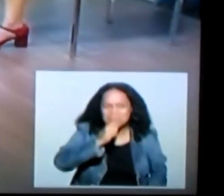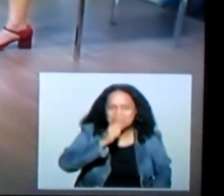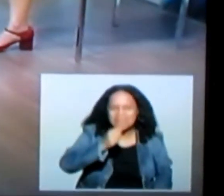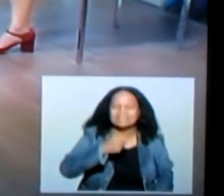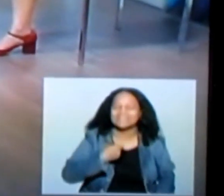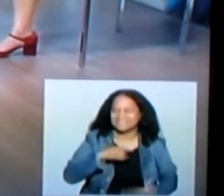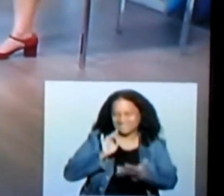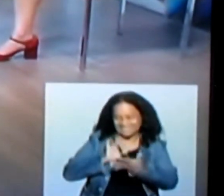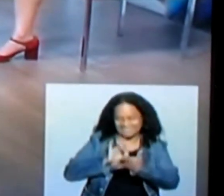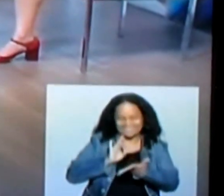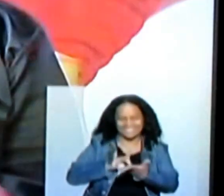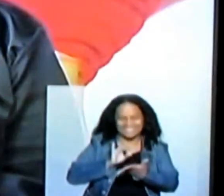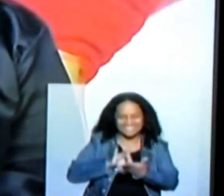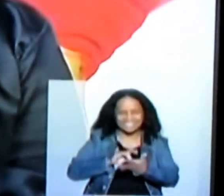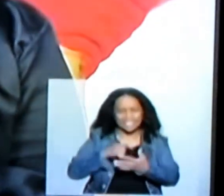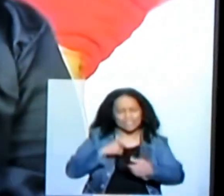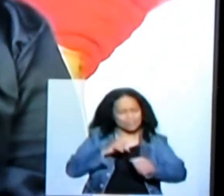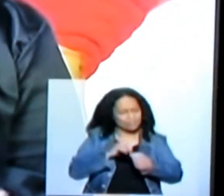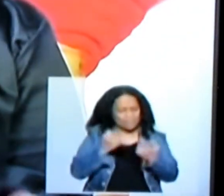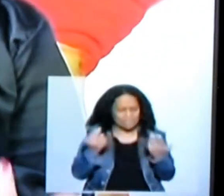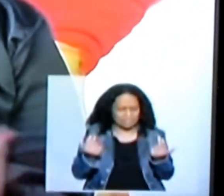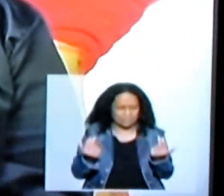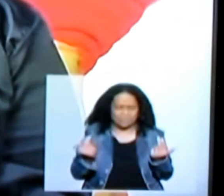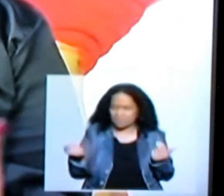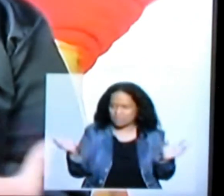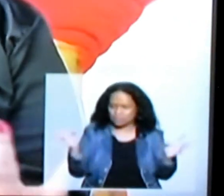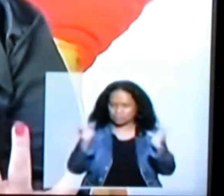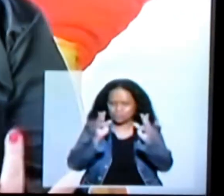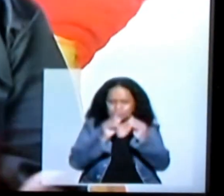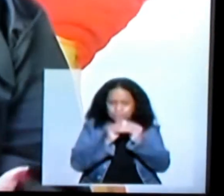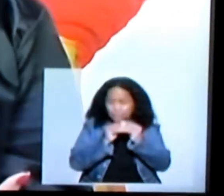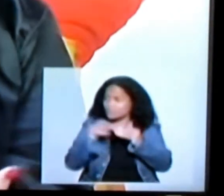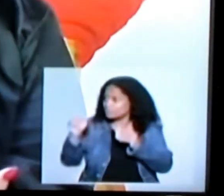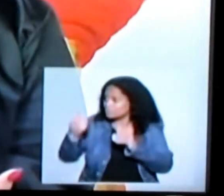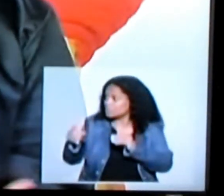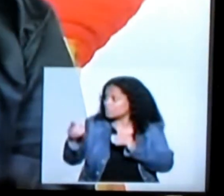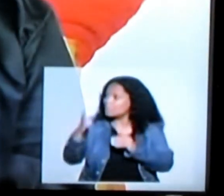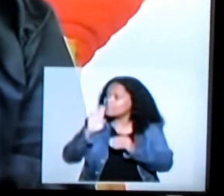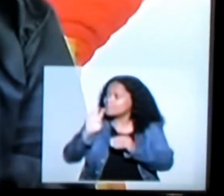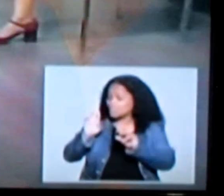De entrevistar. Então, eu tô sempre fazendo. Mas eu faço também, que nem ela faz. Eu faço resenha. Isso é